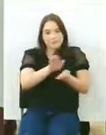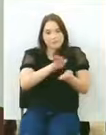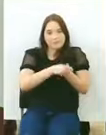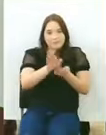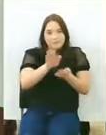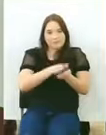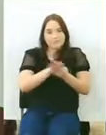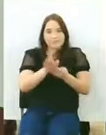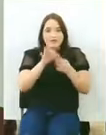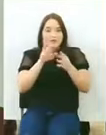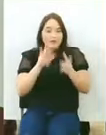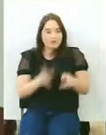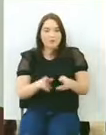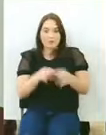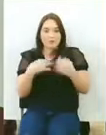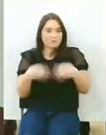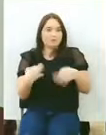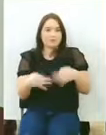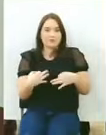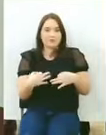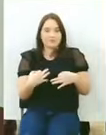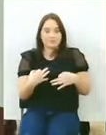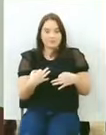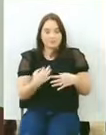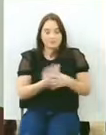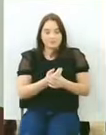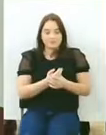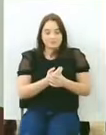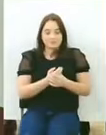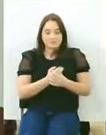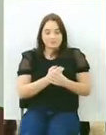vida, outra vida, outra vida, outra vida, outra vida?